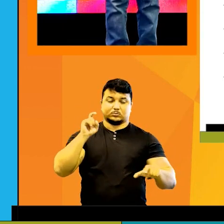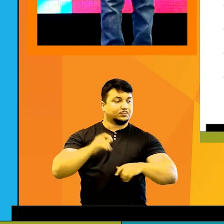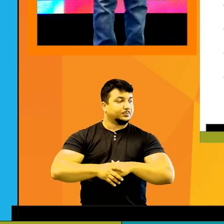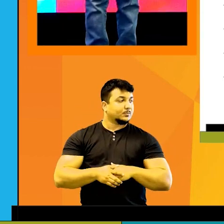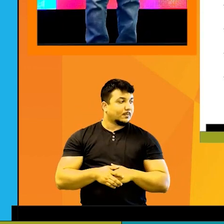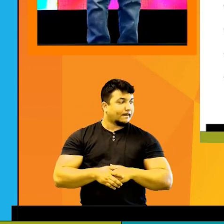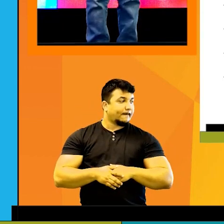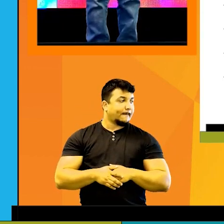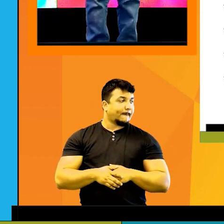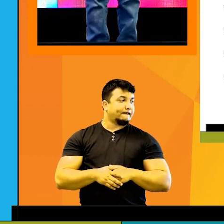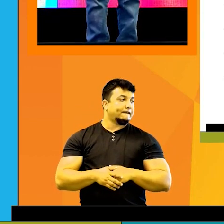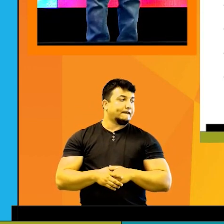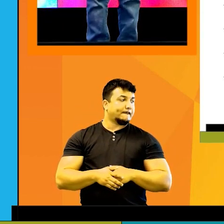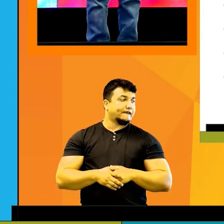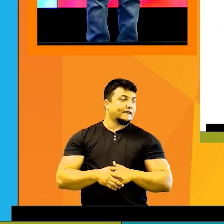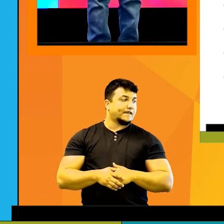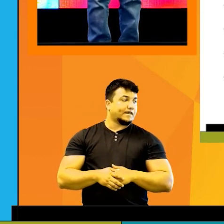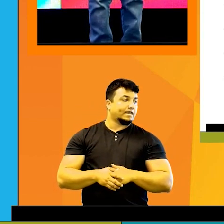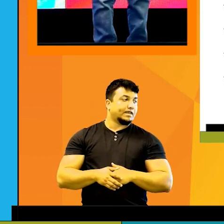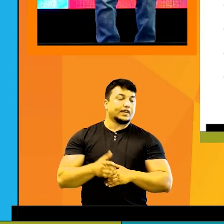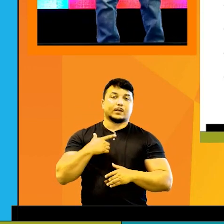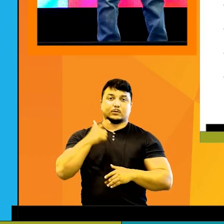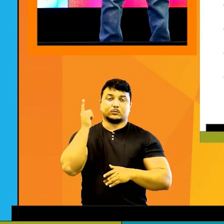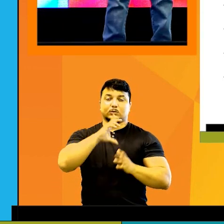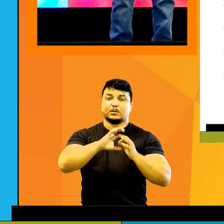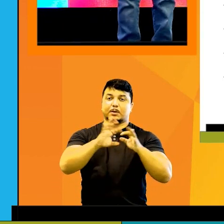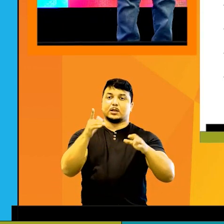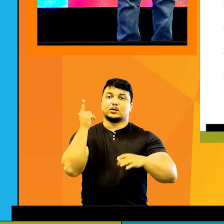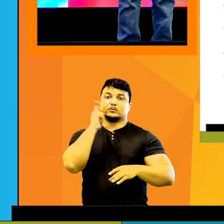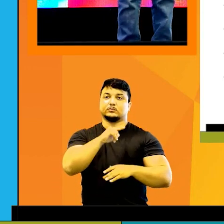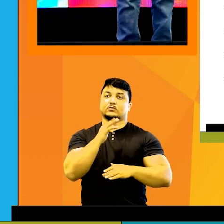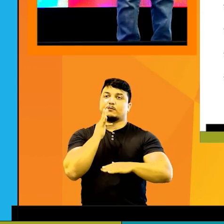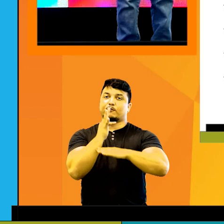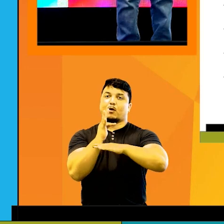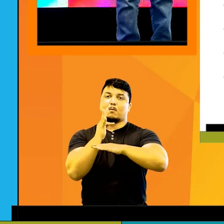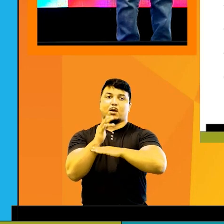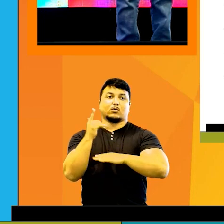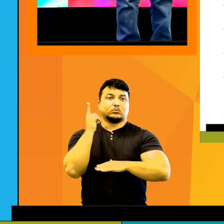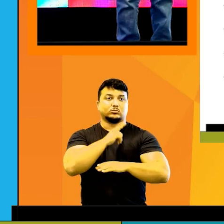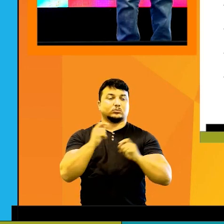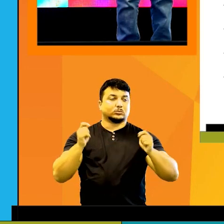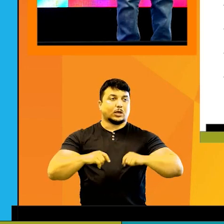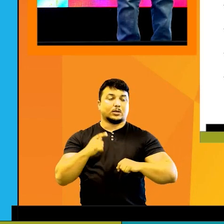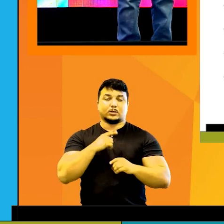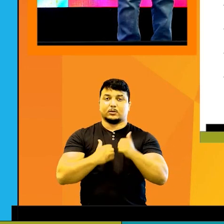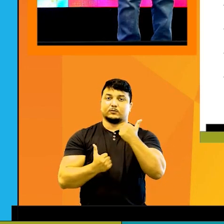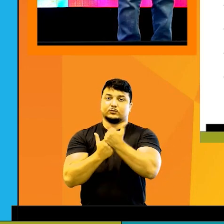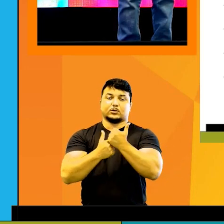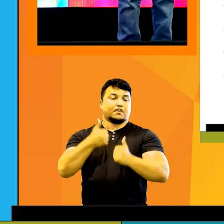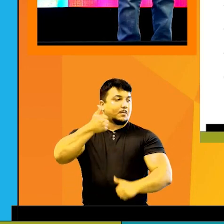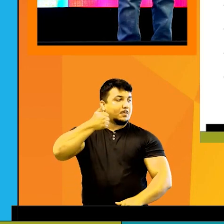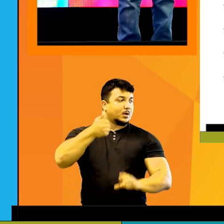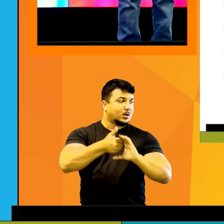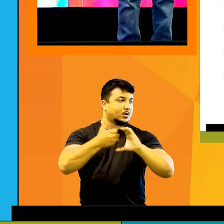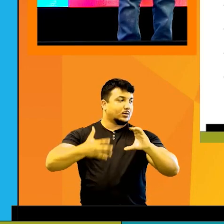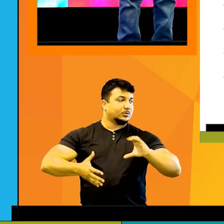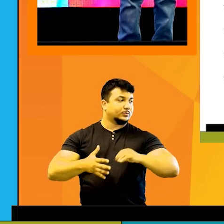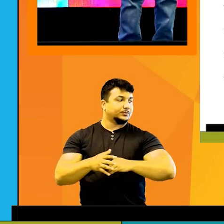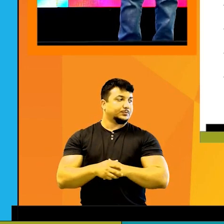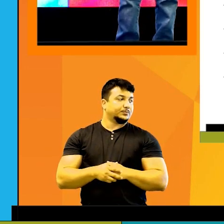explicar, e eu não tinha nem olhado aqui para o painel ainda. Maior liberdade formal, reforçando a primeira característica,